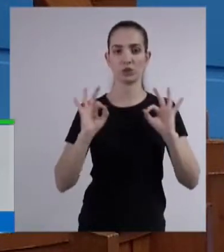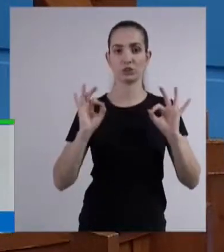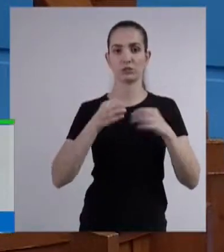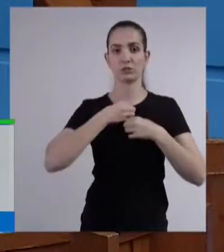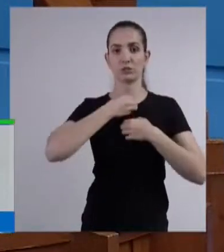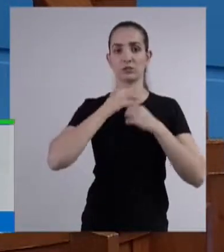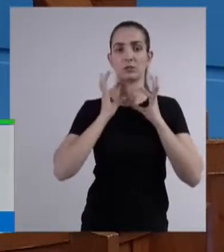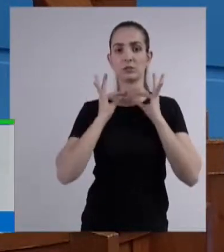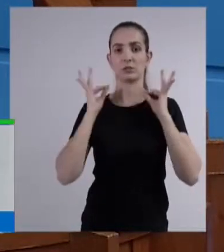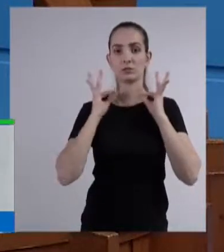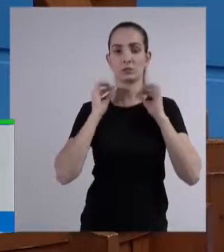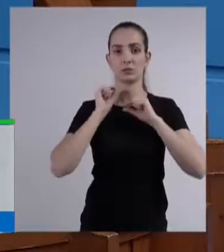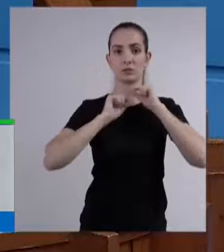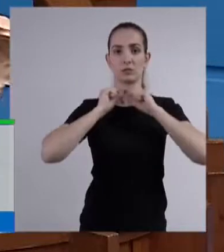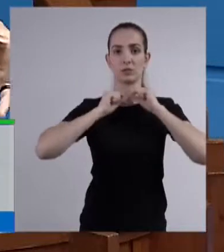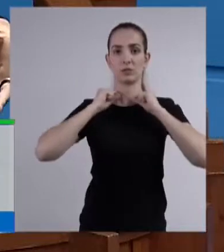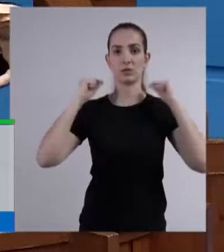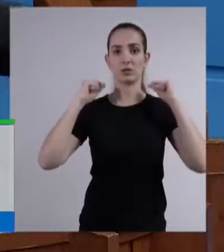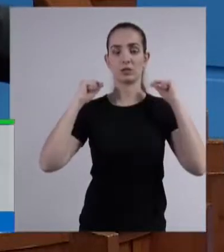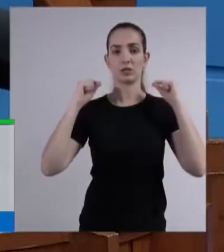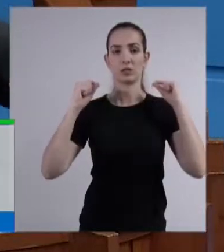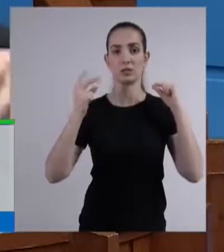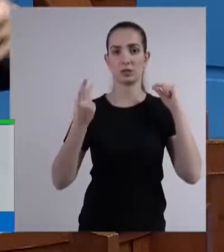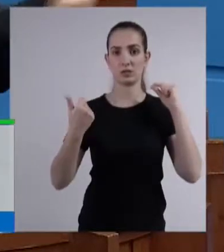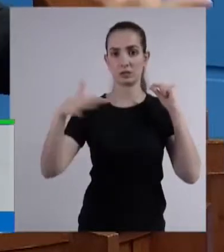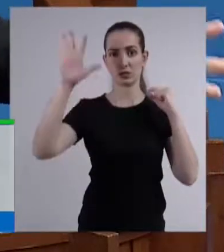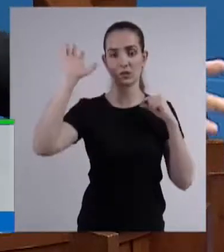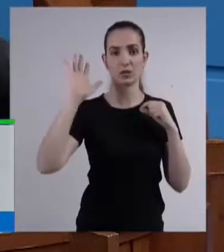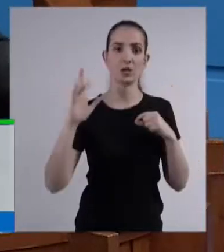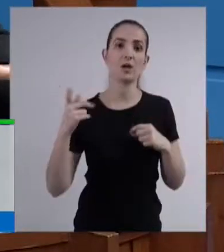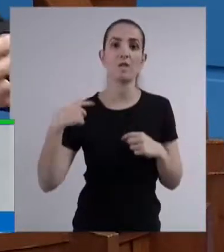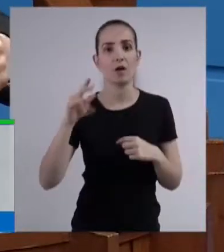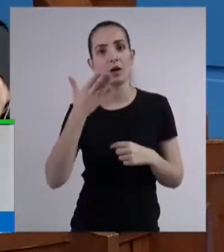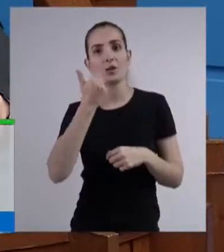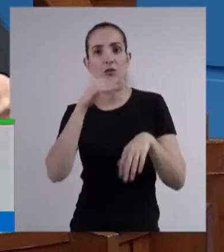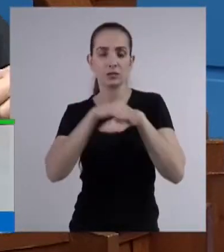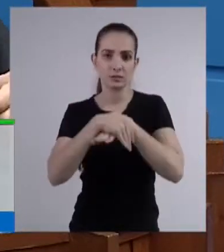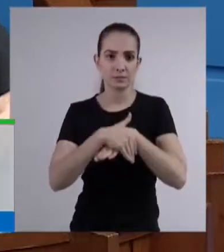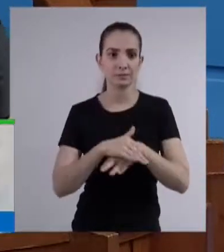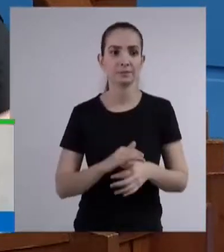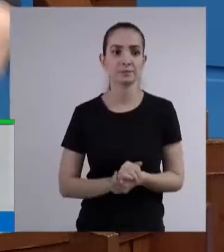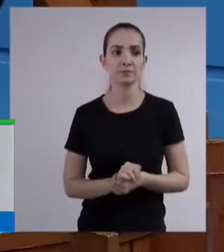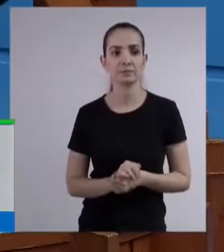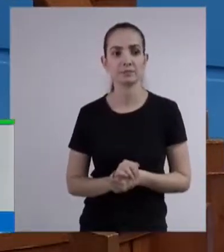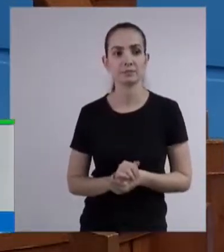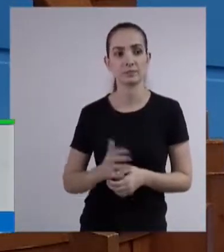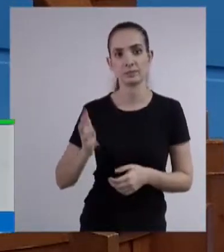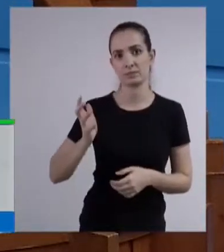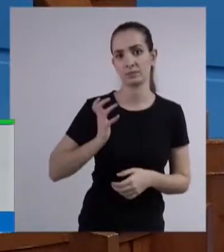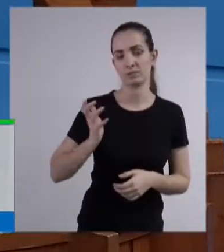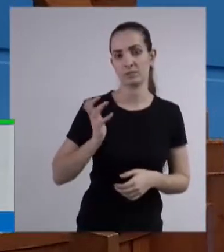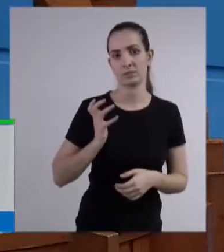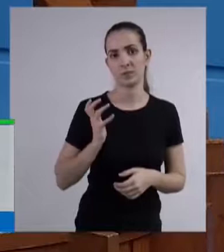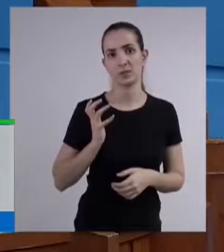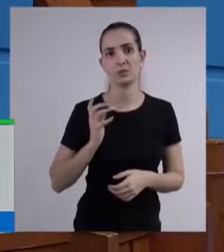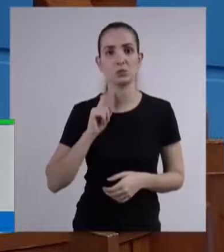gravata borboleta, daquelas bem chiques assim, participando de jantares dessa elite podre.